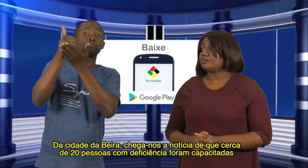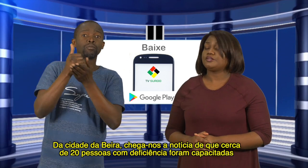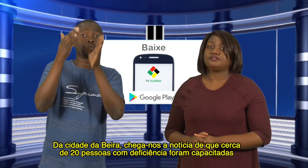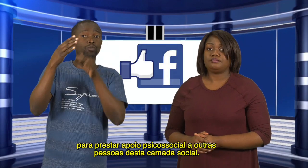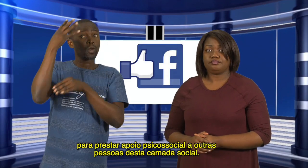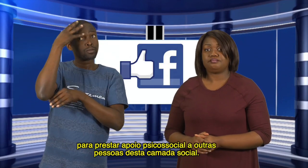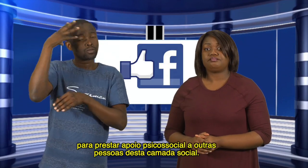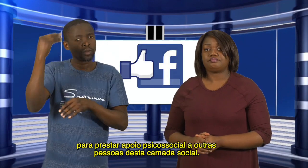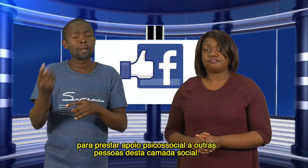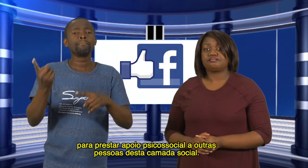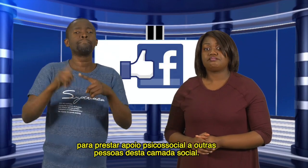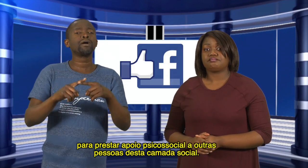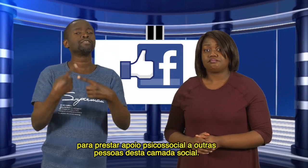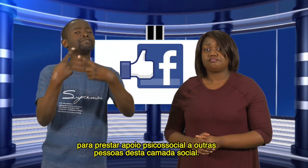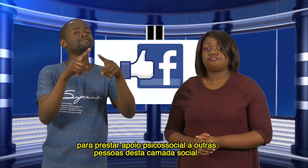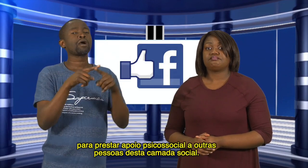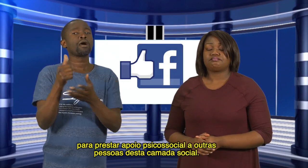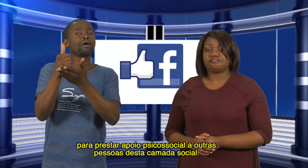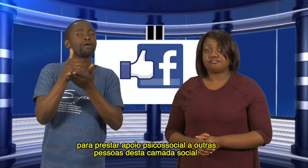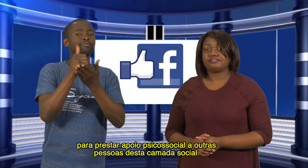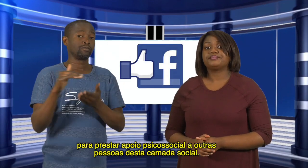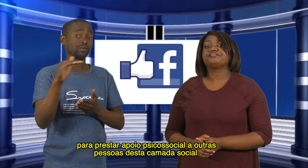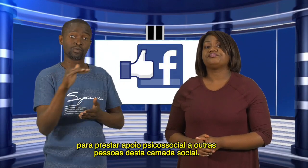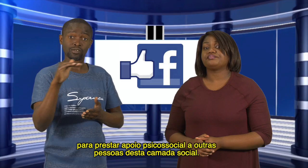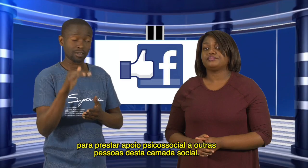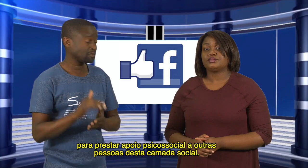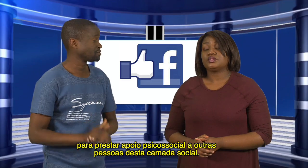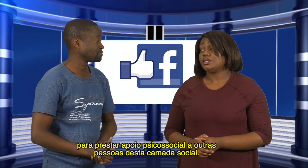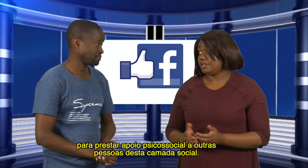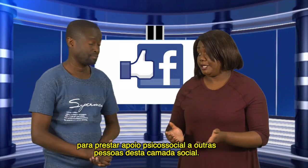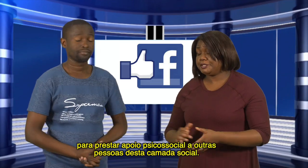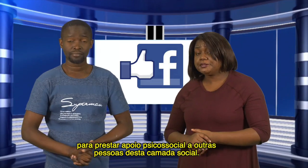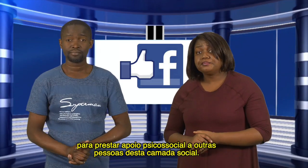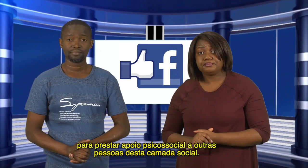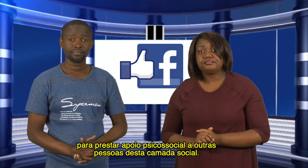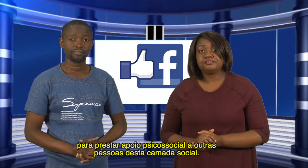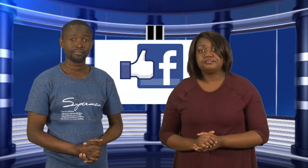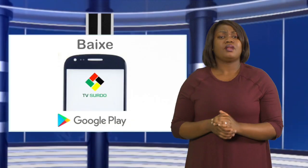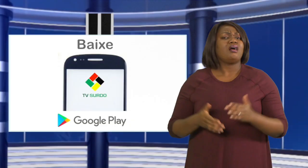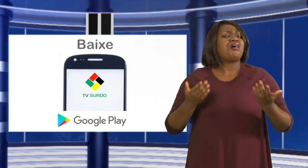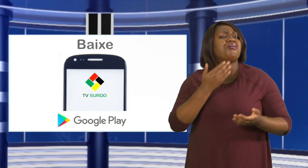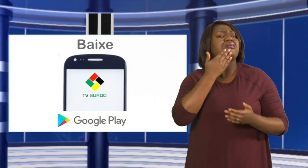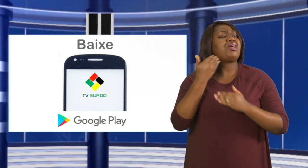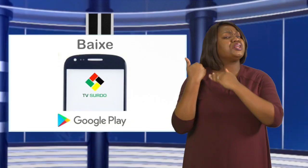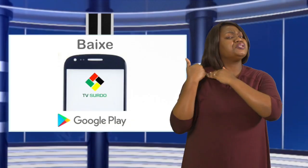capacitadas para prestar apoio psicosocial a outras pessoas desta camada social.